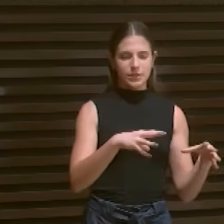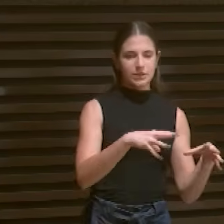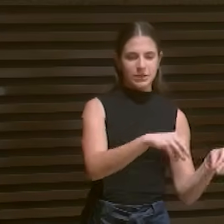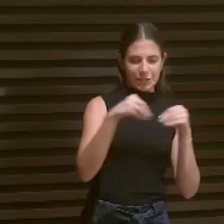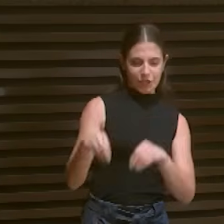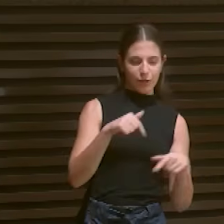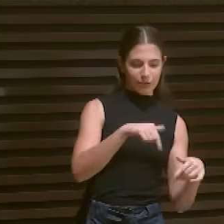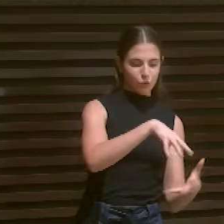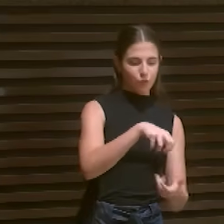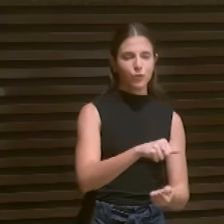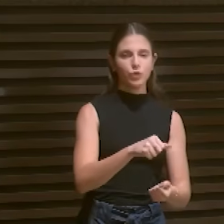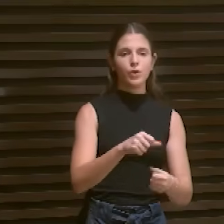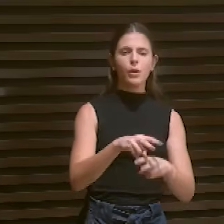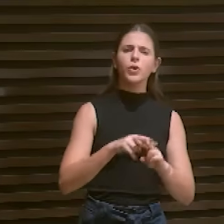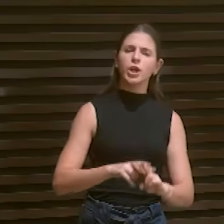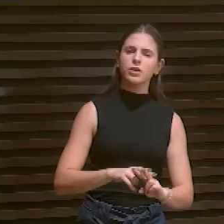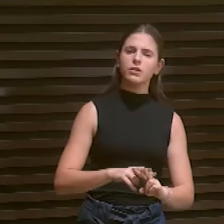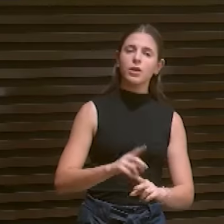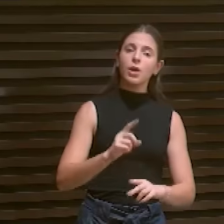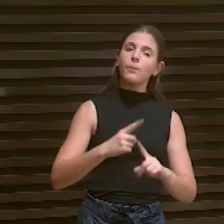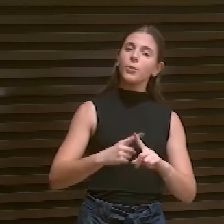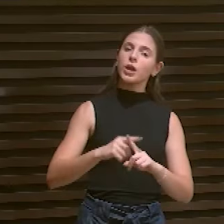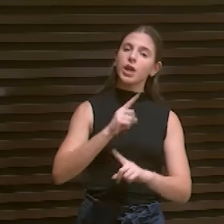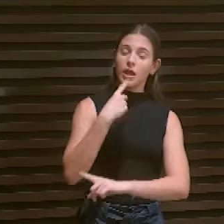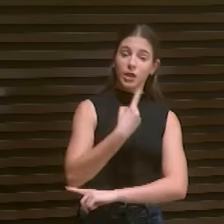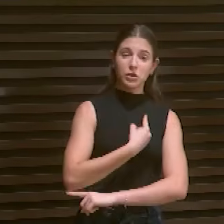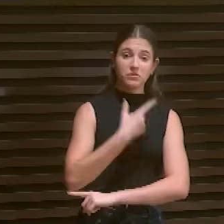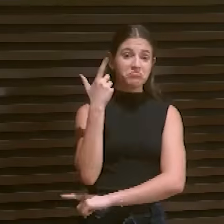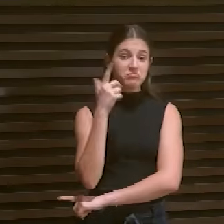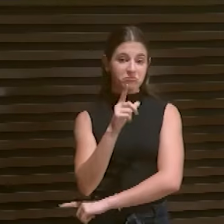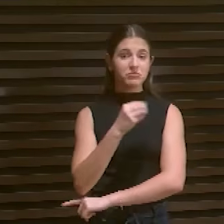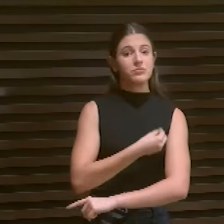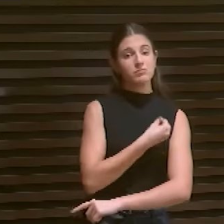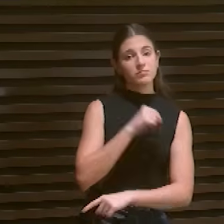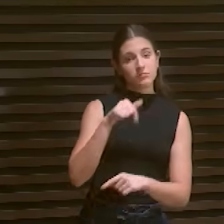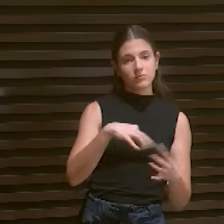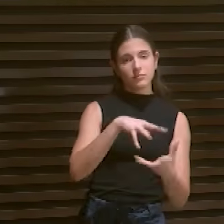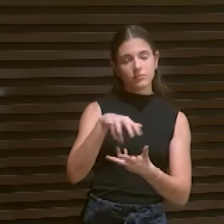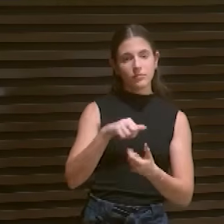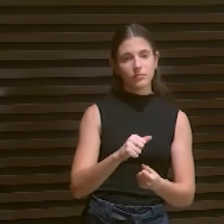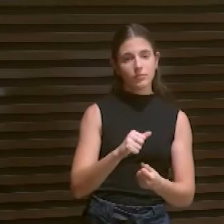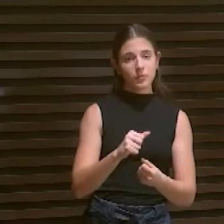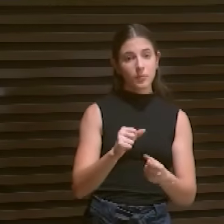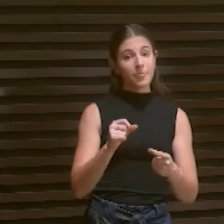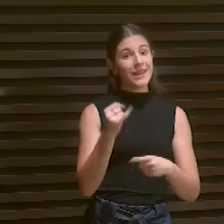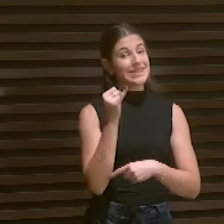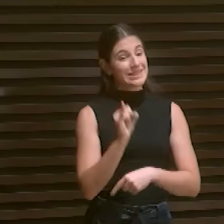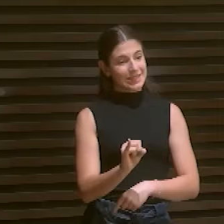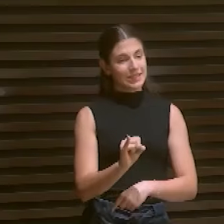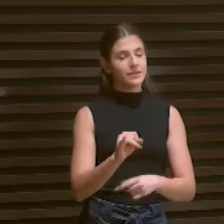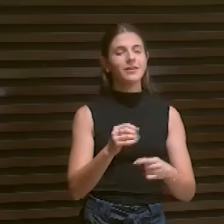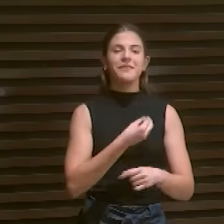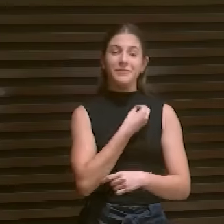Por quê? Porque nós conseguiríamos sobreviver neste mundo tenebroso desde que estivéssemos vivendo